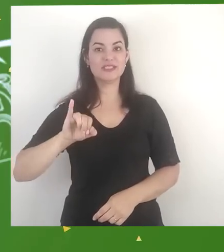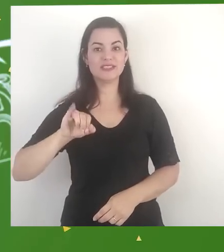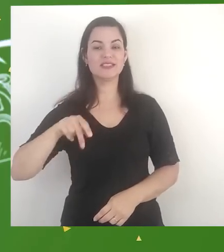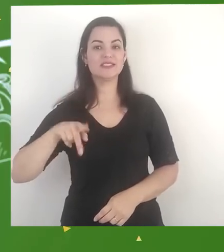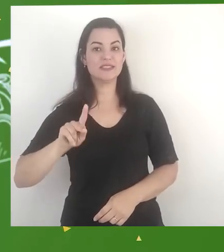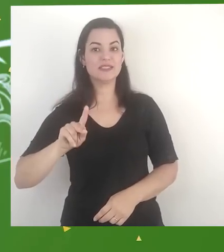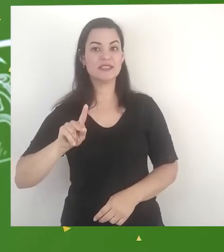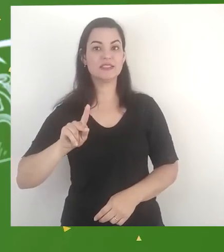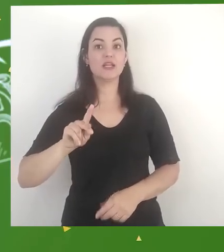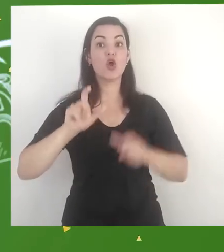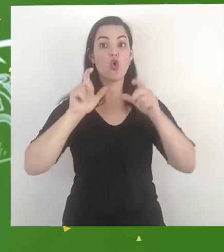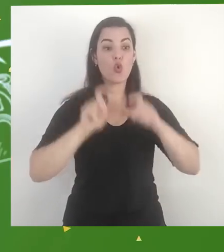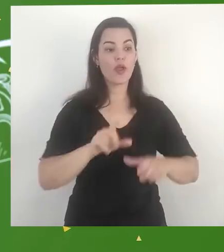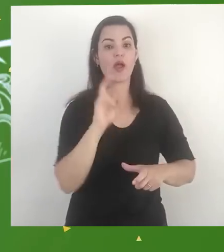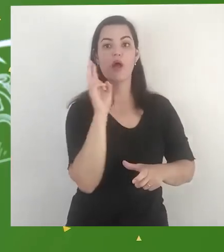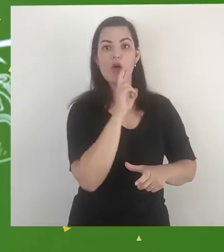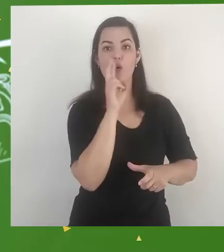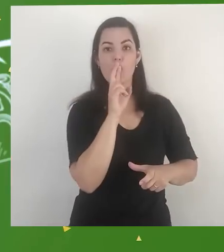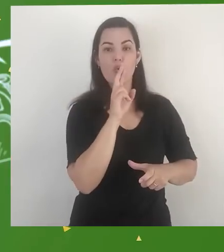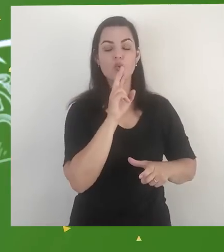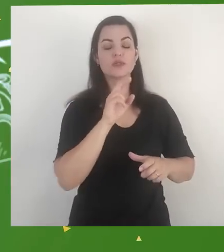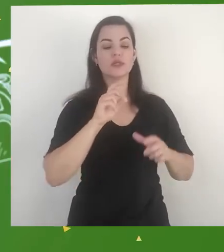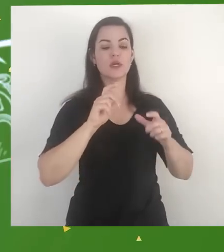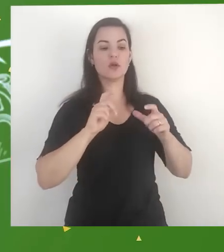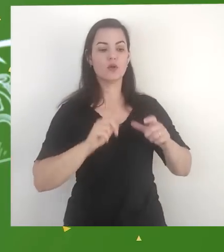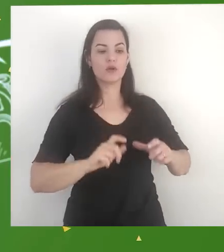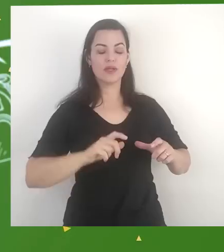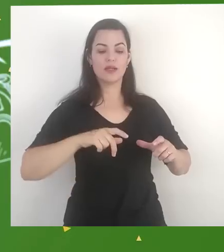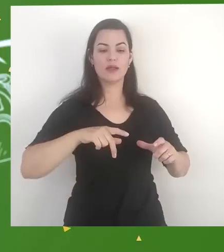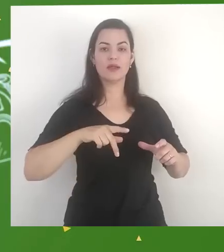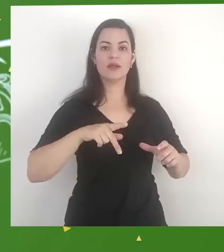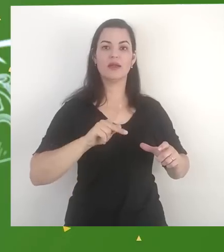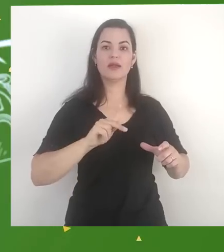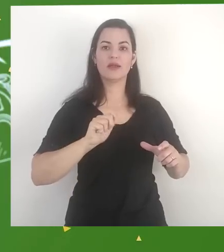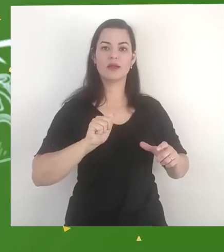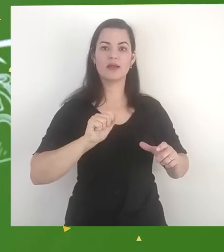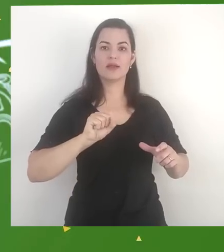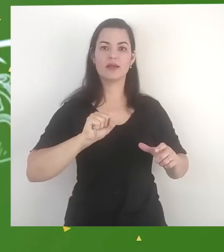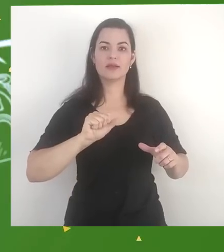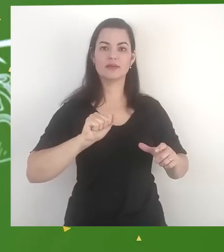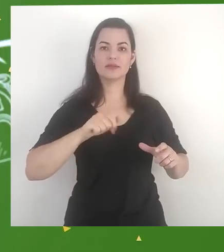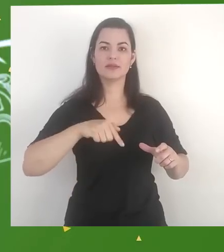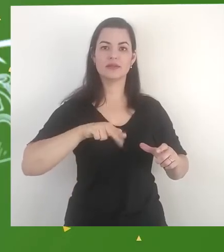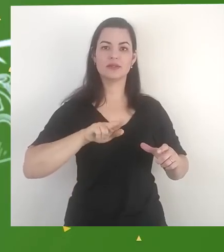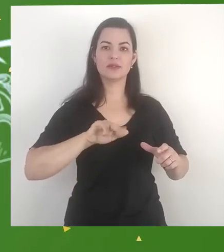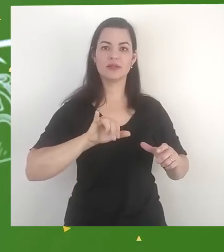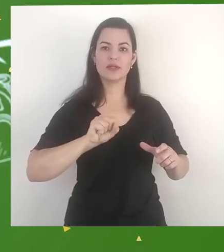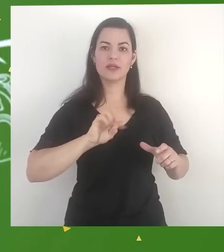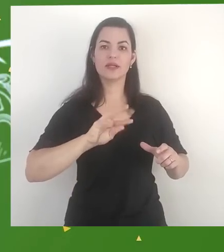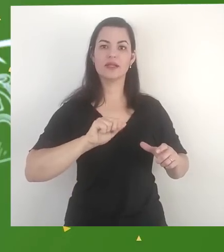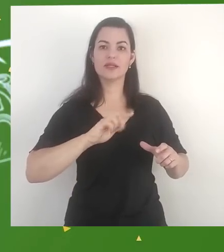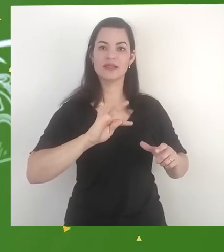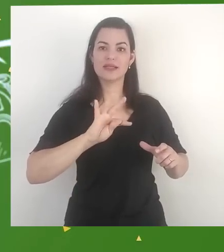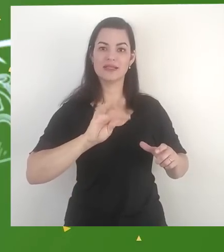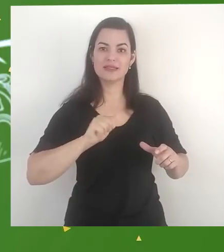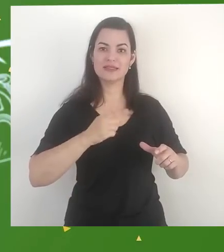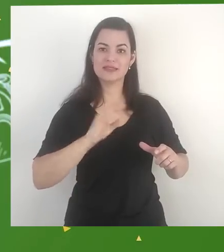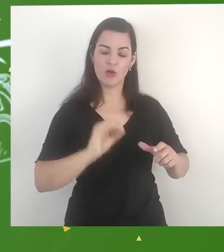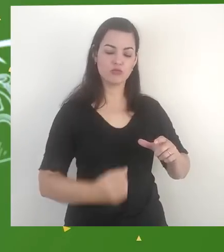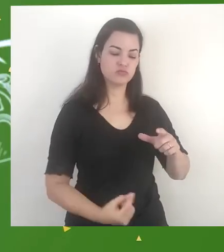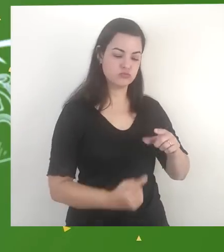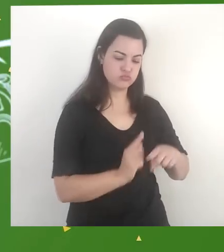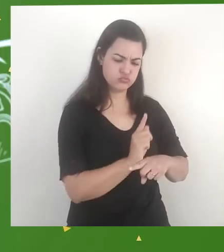base russa localizada no Cazaquistão. No mês seguinte, o